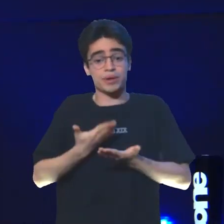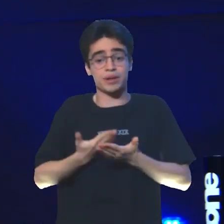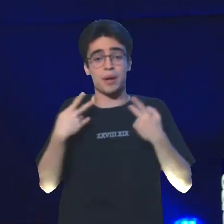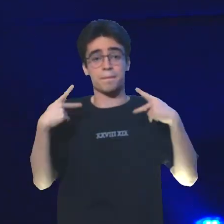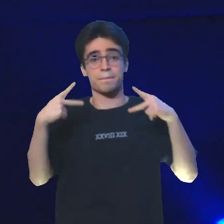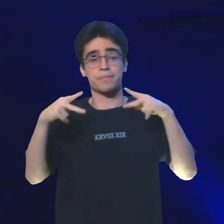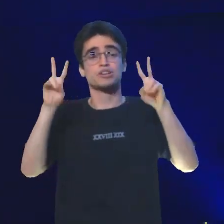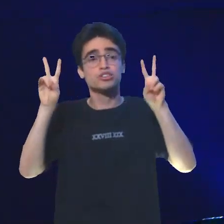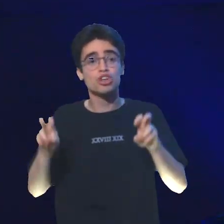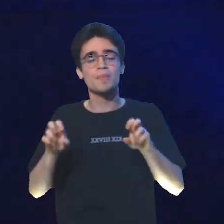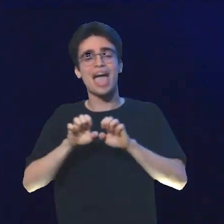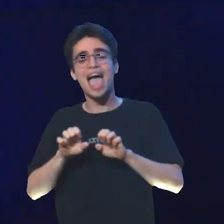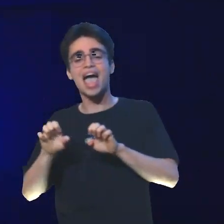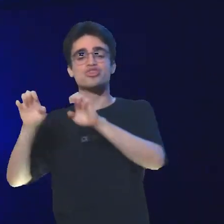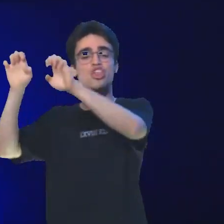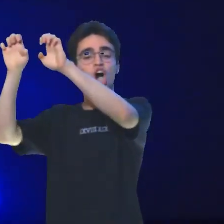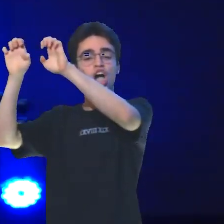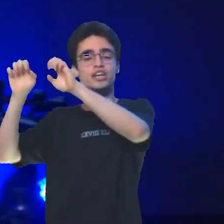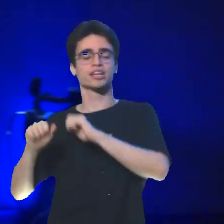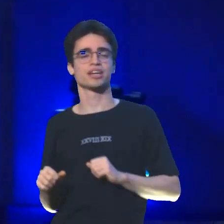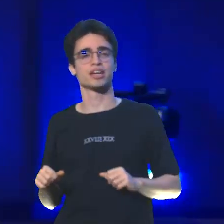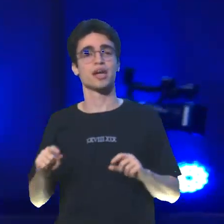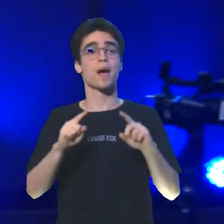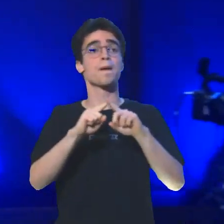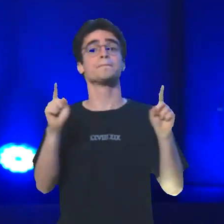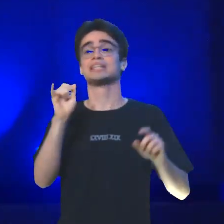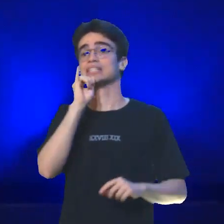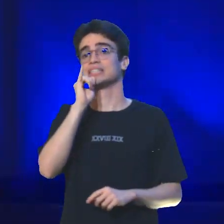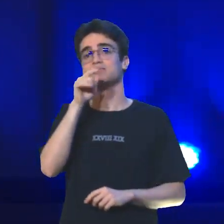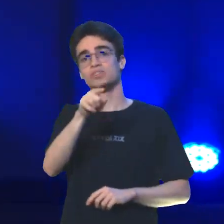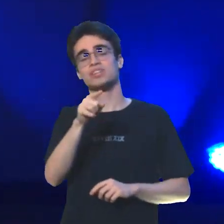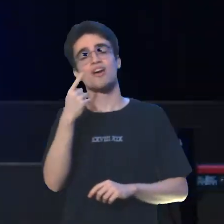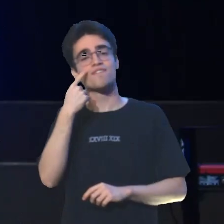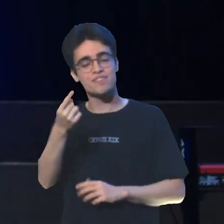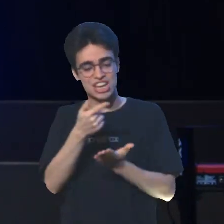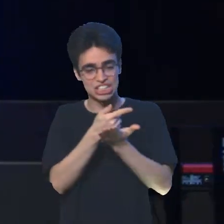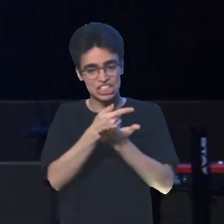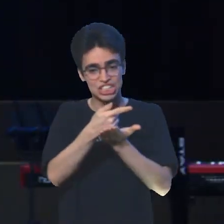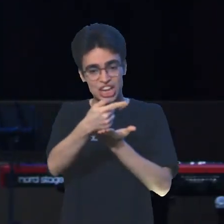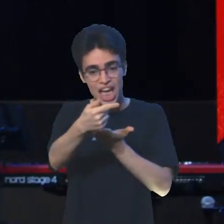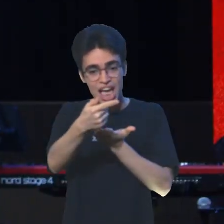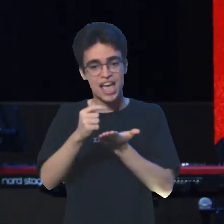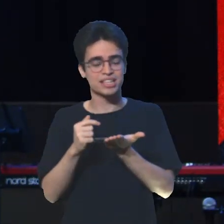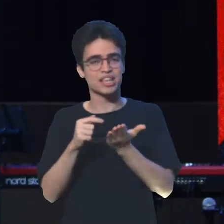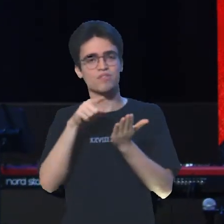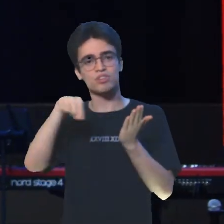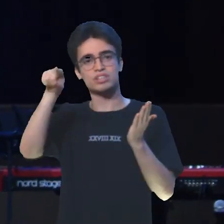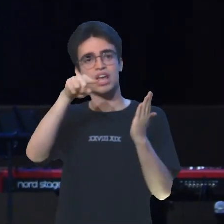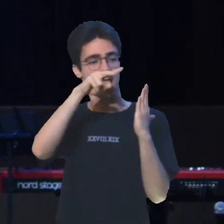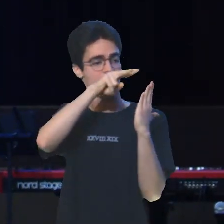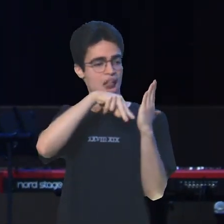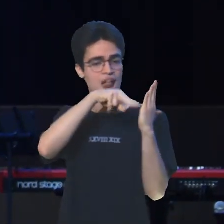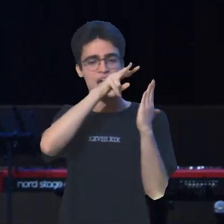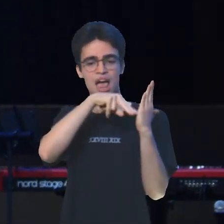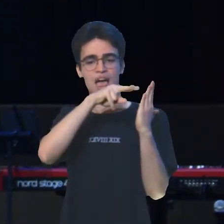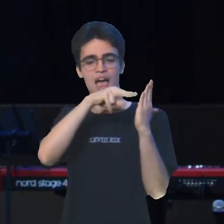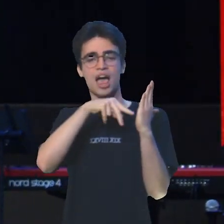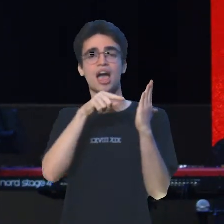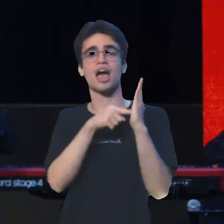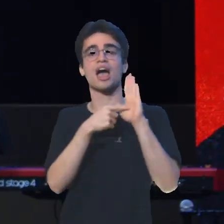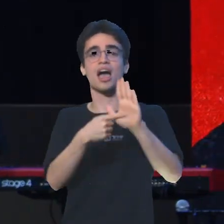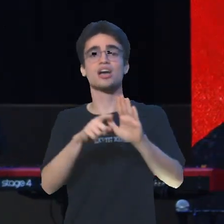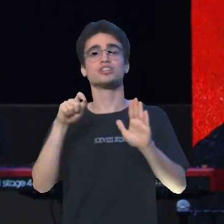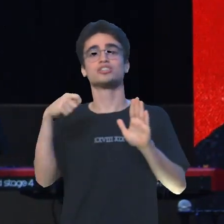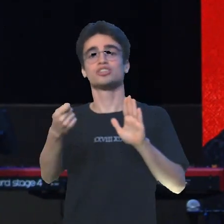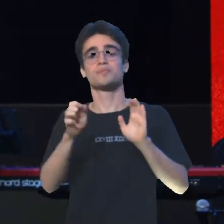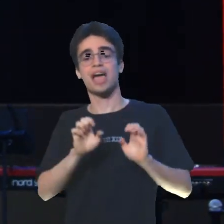pregação sobre Enoque. Só que se você for lá para Gênesis e ler a passagem sobre